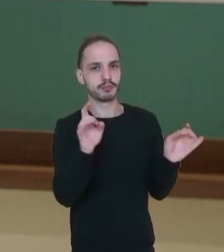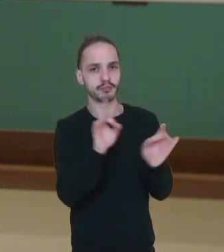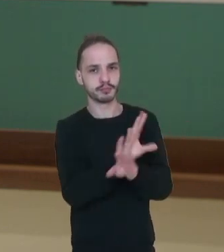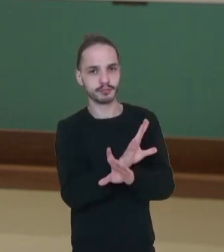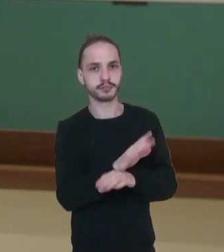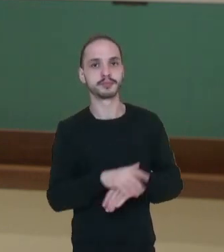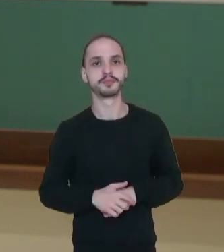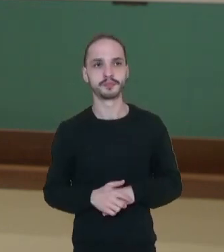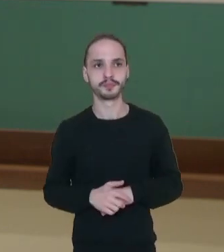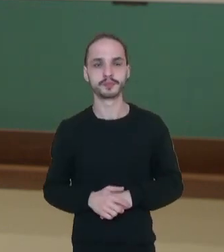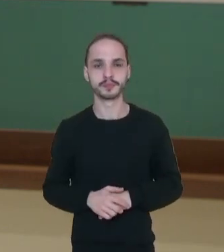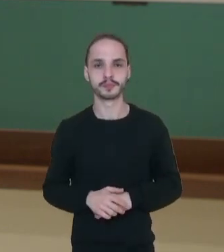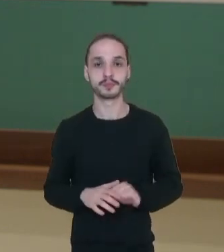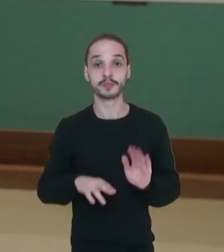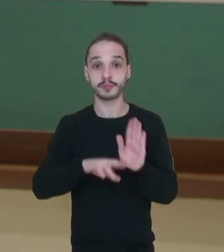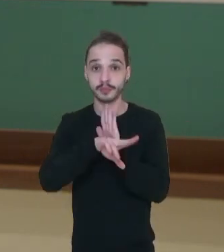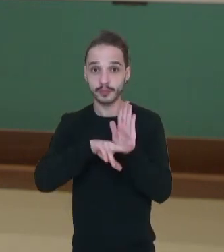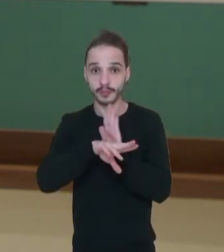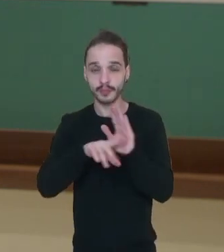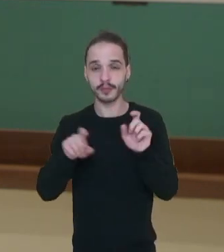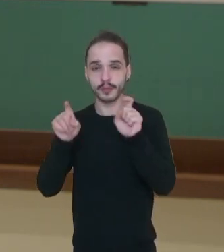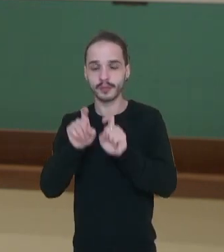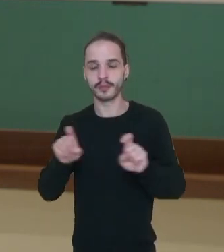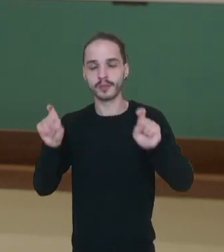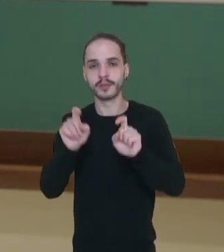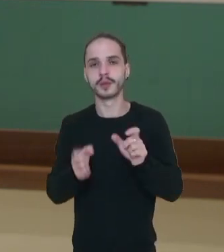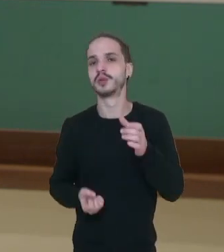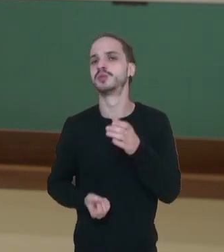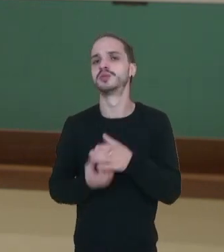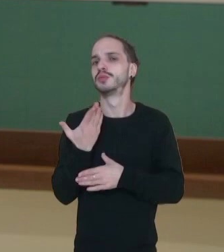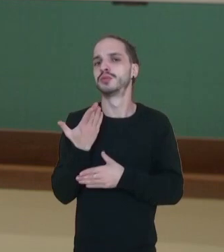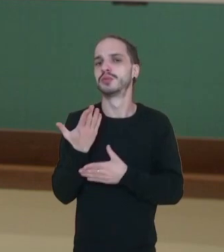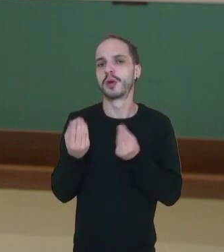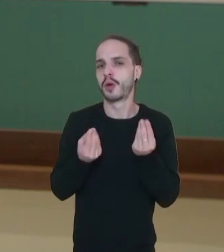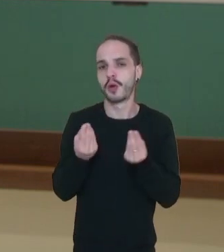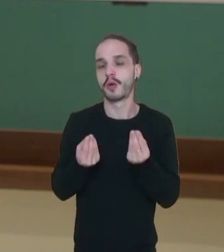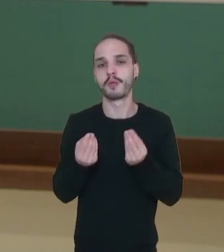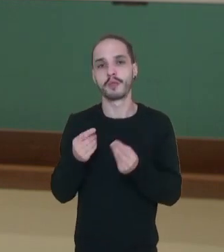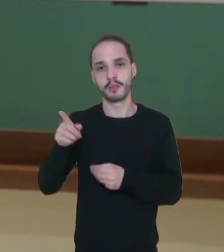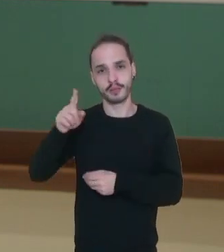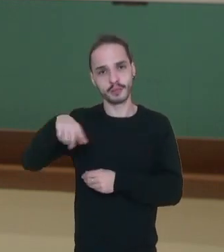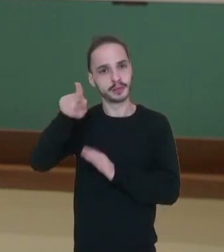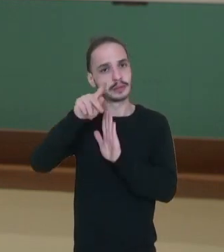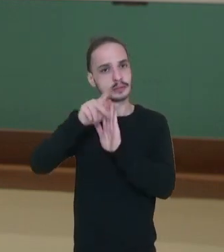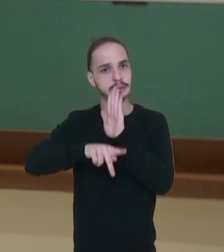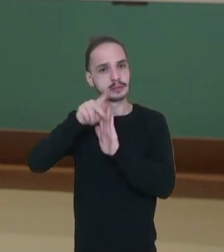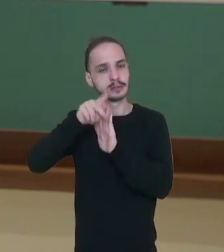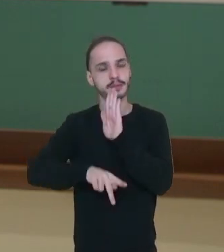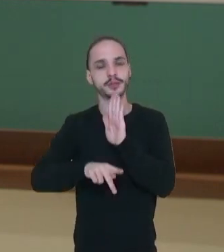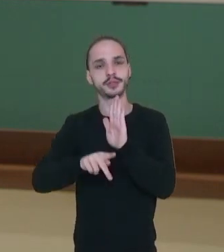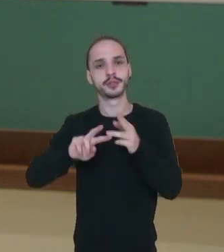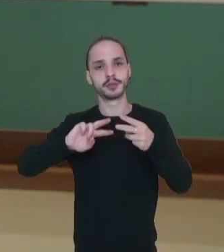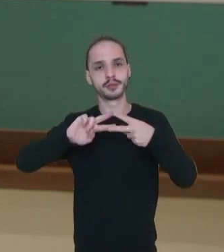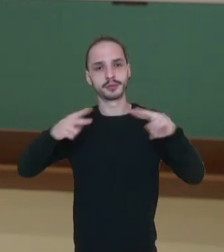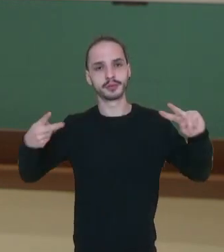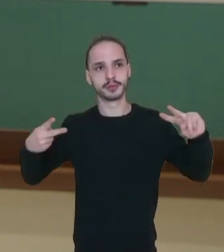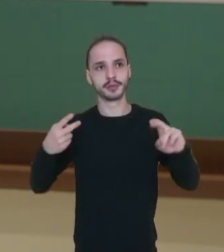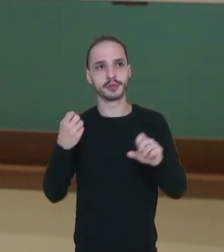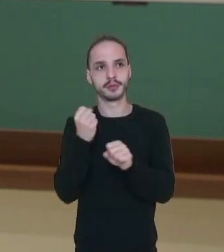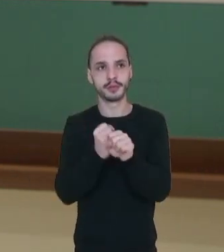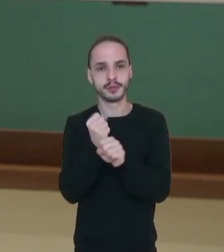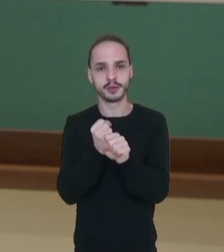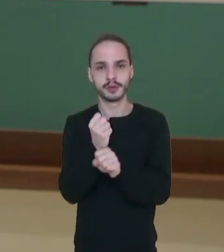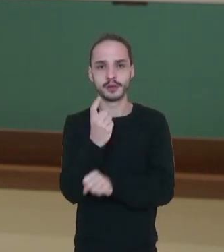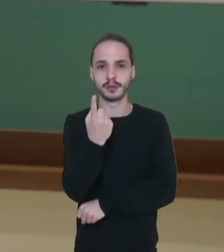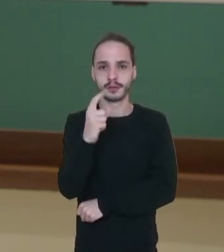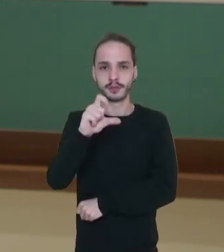A bioinformática surgiu principalmente lá quando fizeram o projeto Genoma em 1990, que foi a